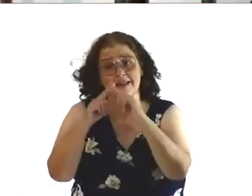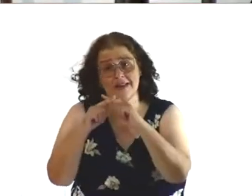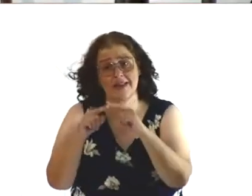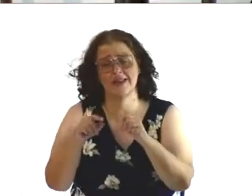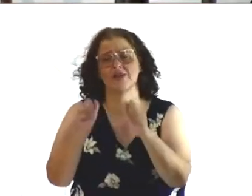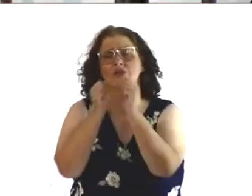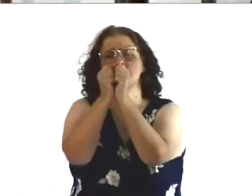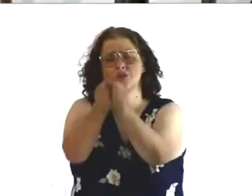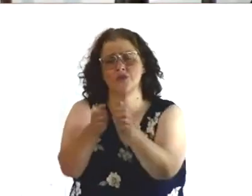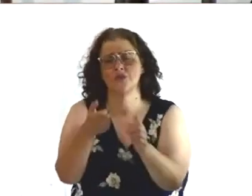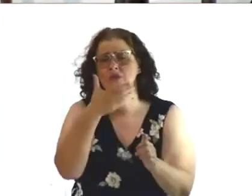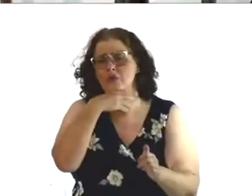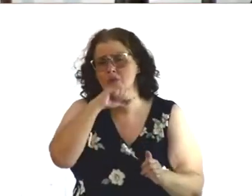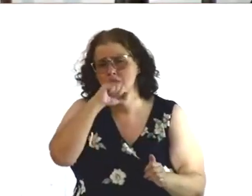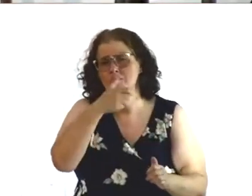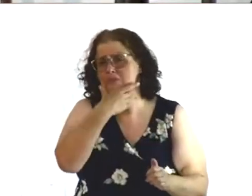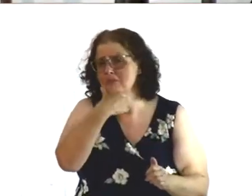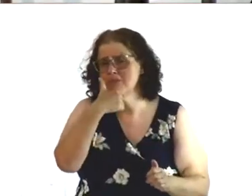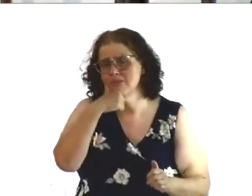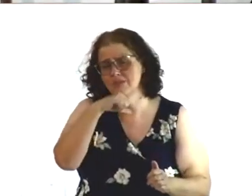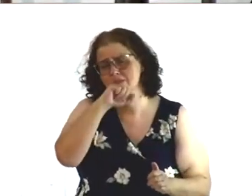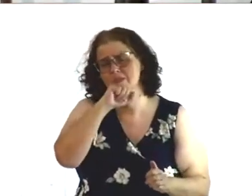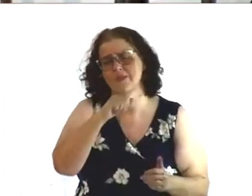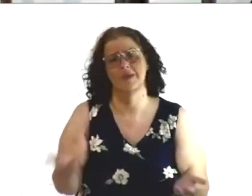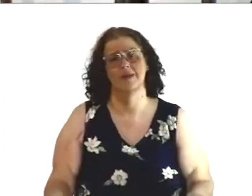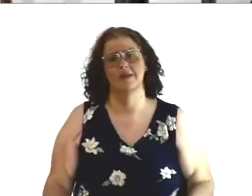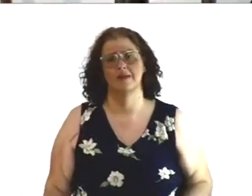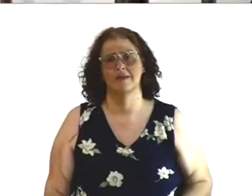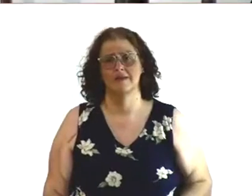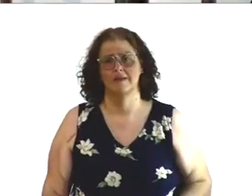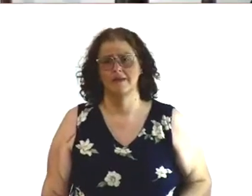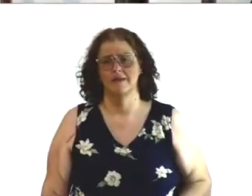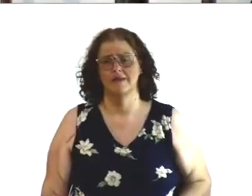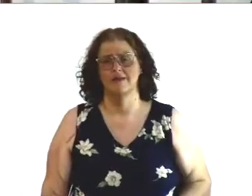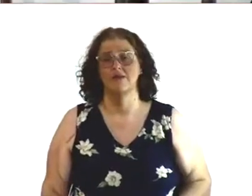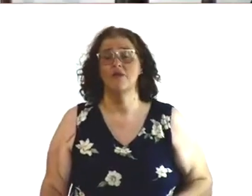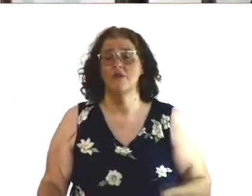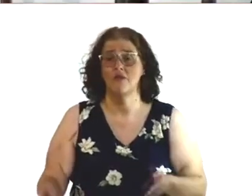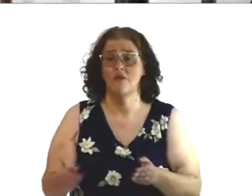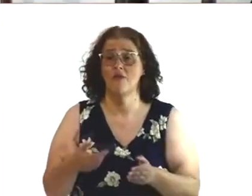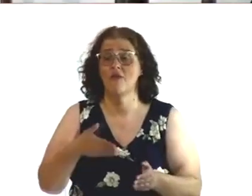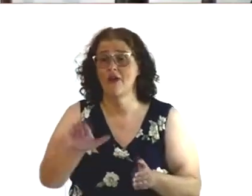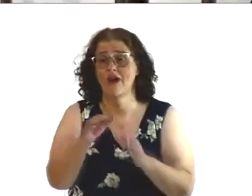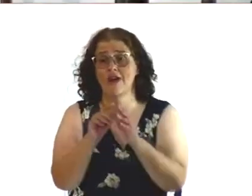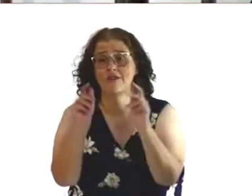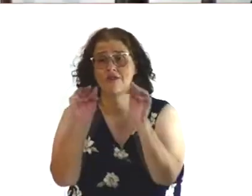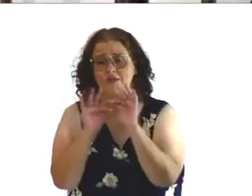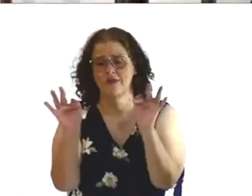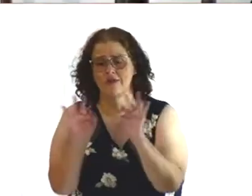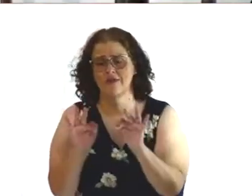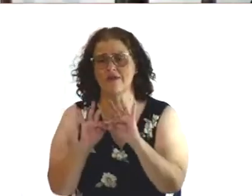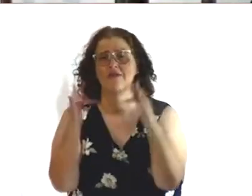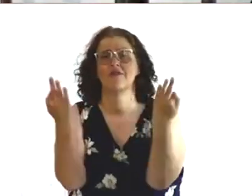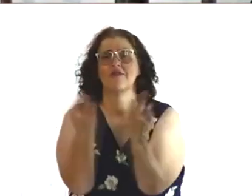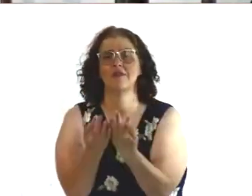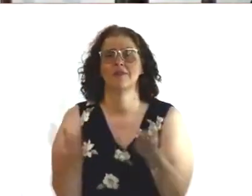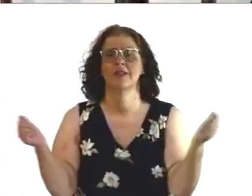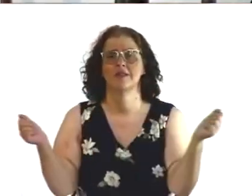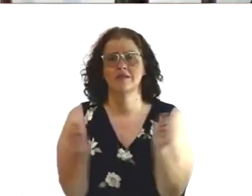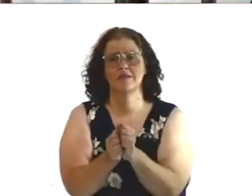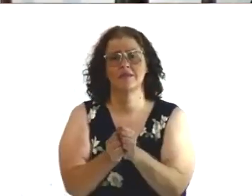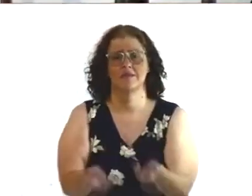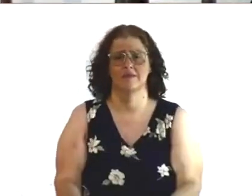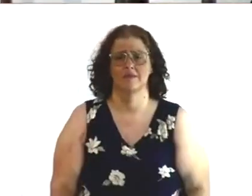estudo das classes infantis. Vai caminhando nessa luz, essa luz vai guiá-lo,